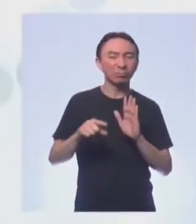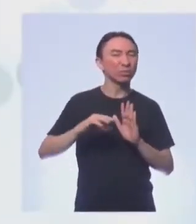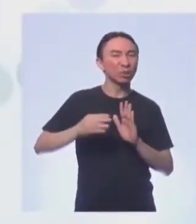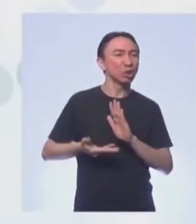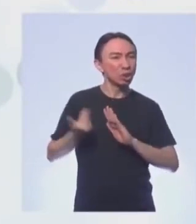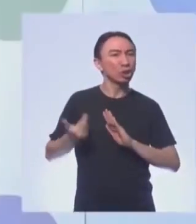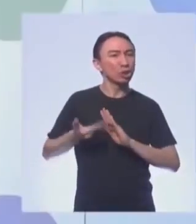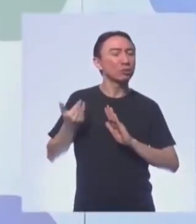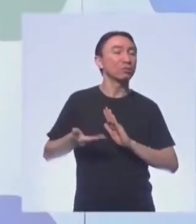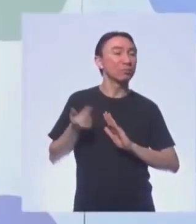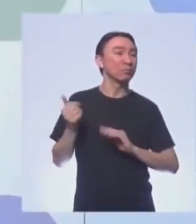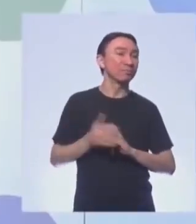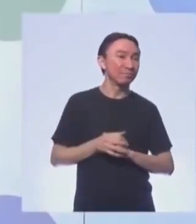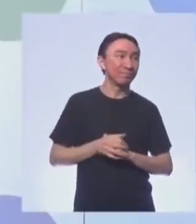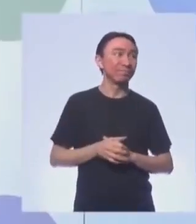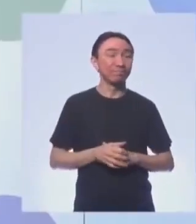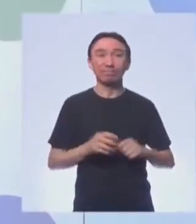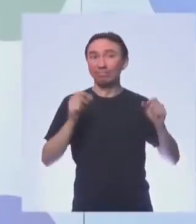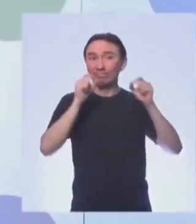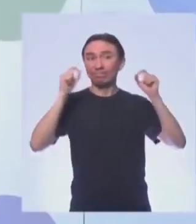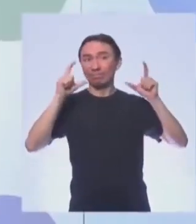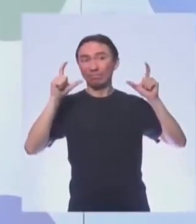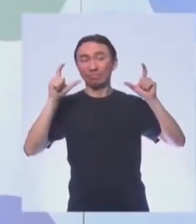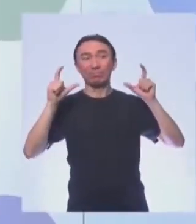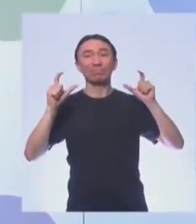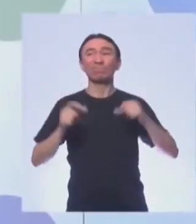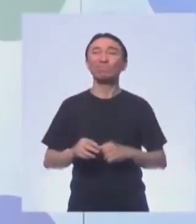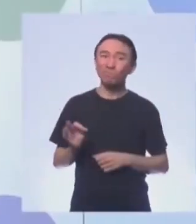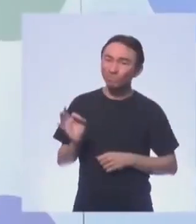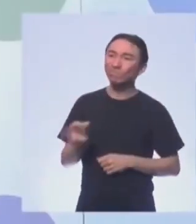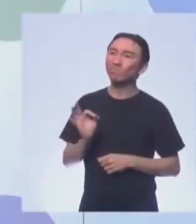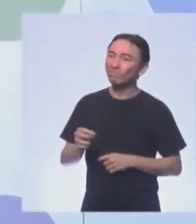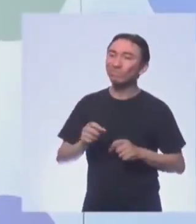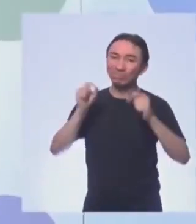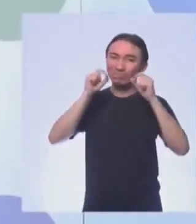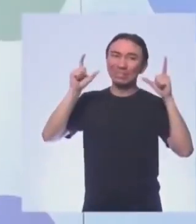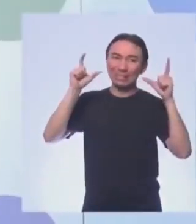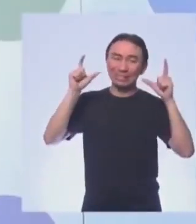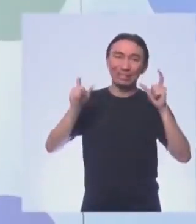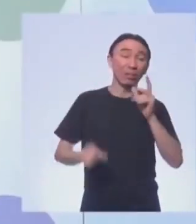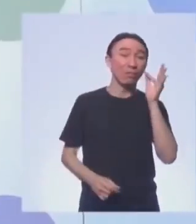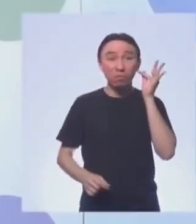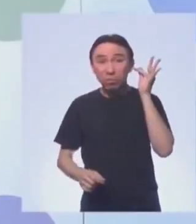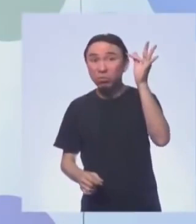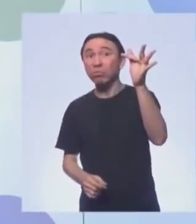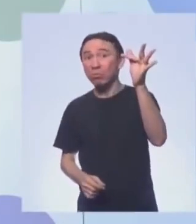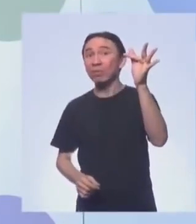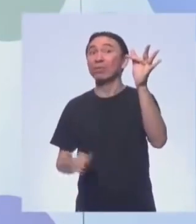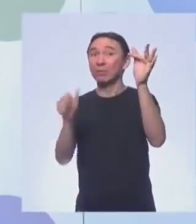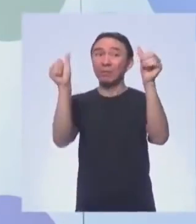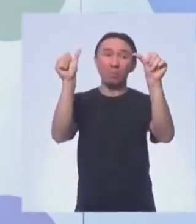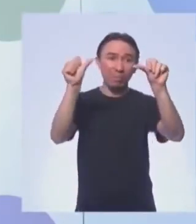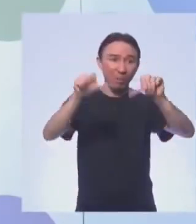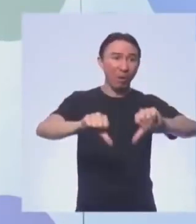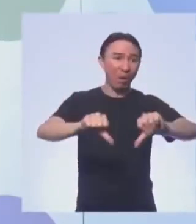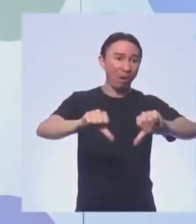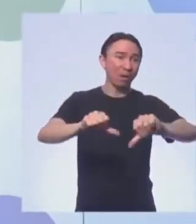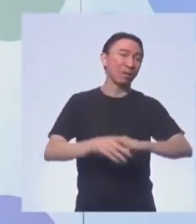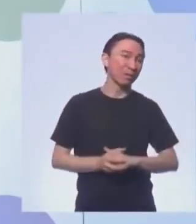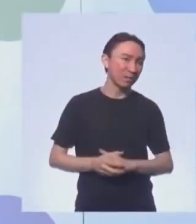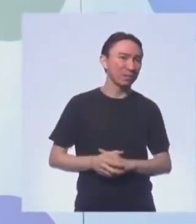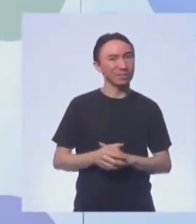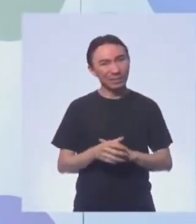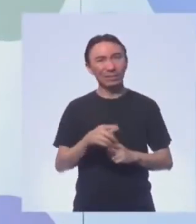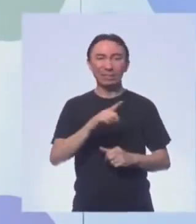Pro? Eu acho que sim. Então, futuro, então, piora, né? Eu acredito. A gente tem essa tendência, a gente tem até algumas hipóteses, né?